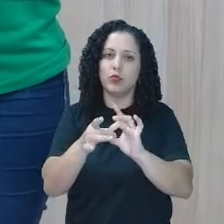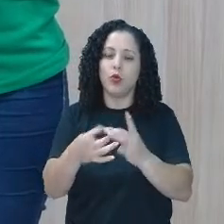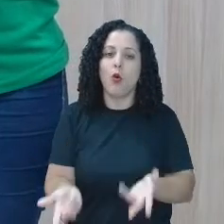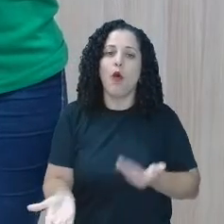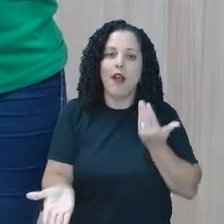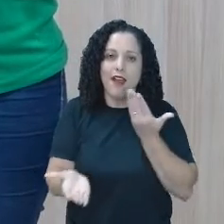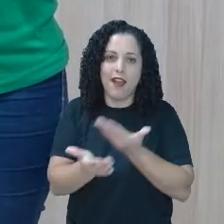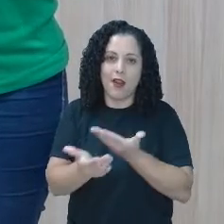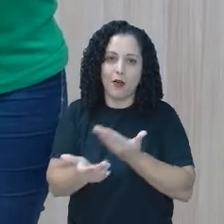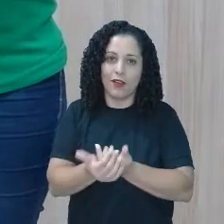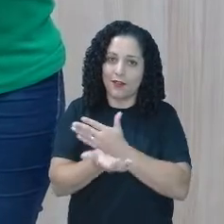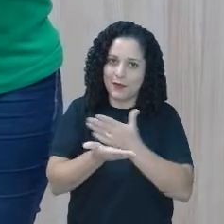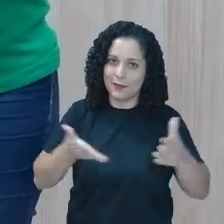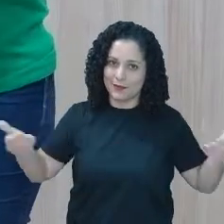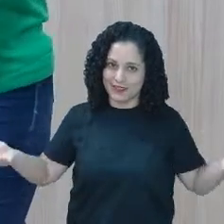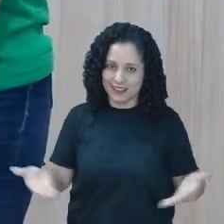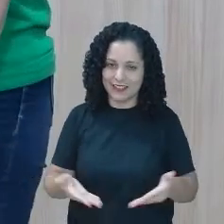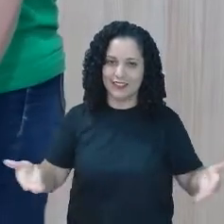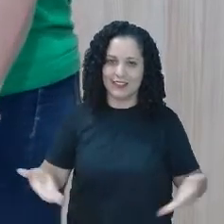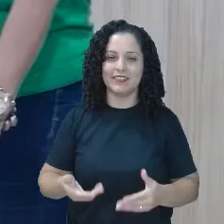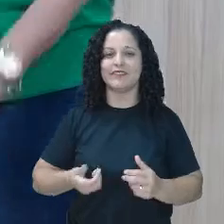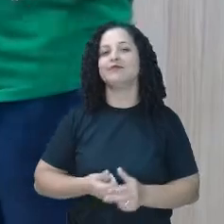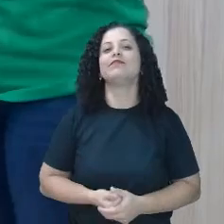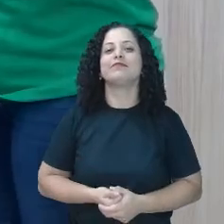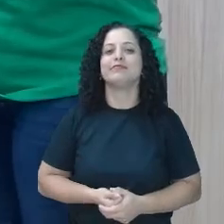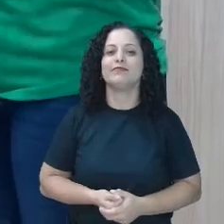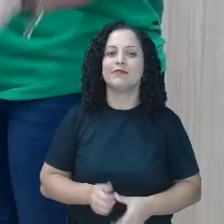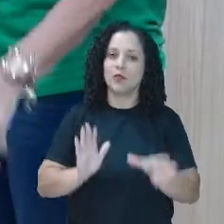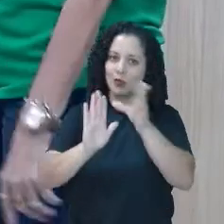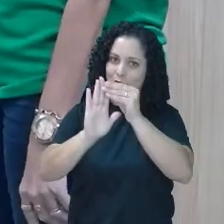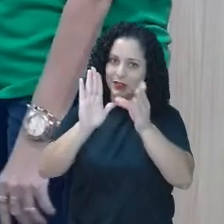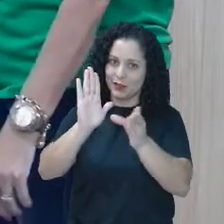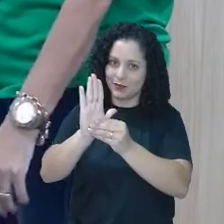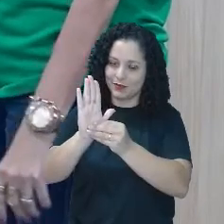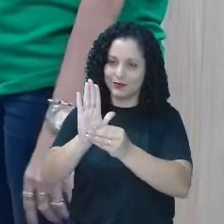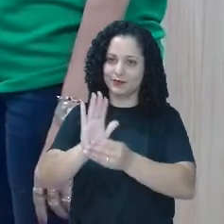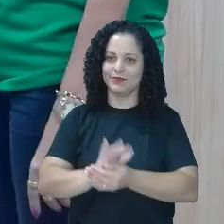está começando agora. O conteúdo.